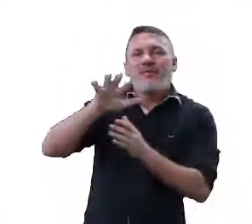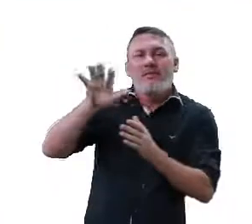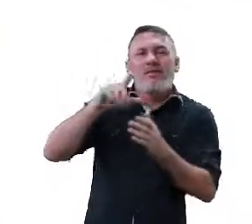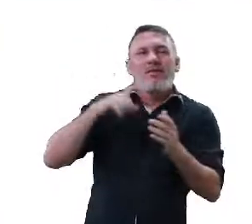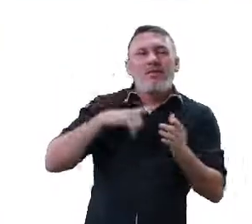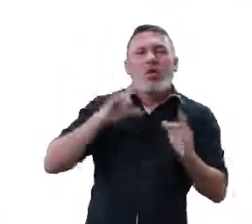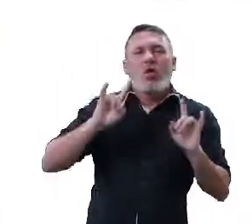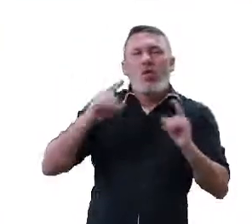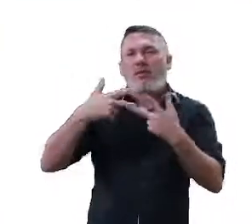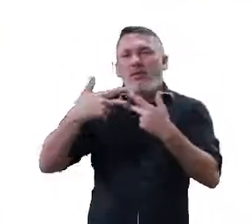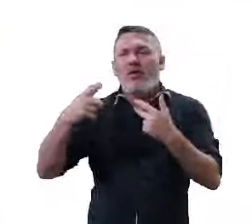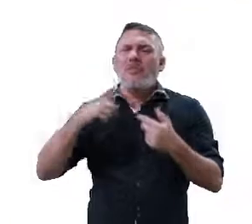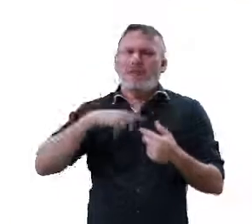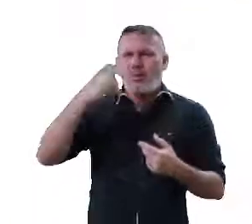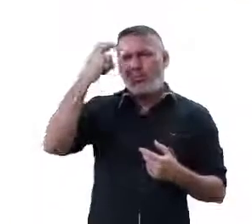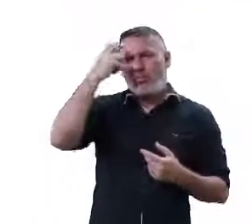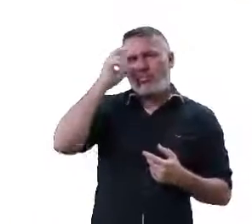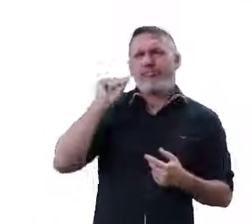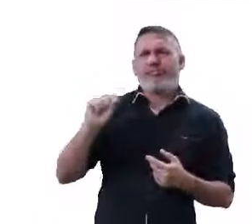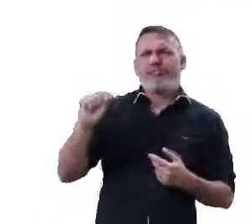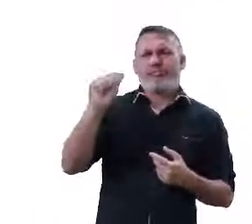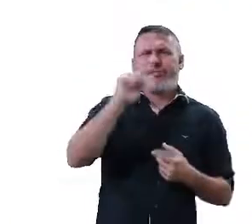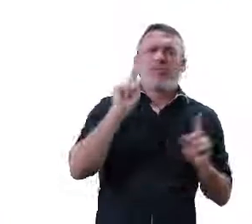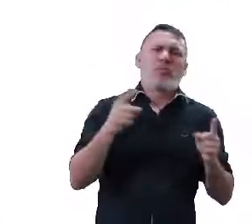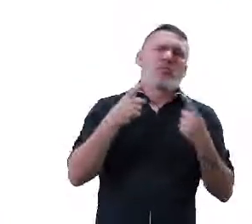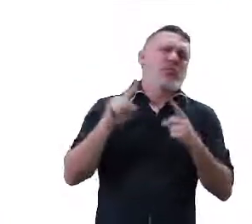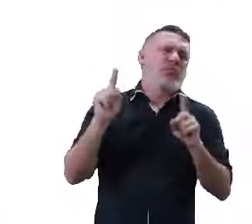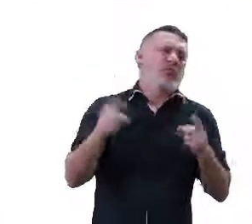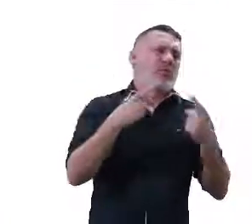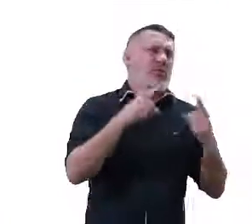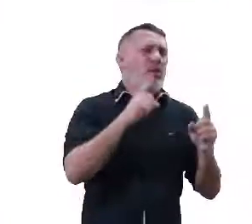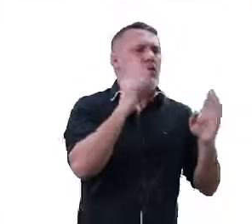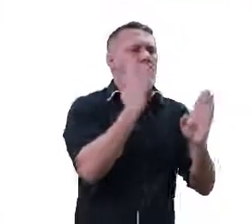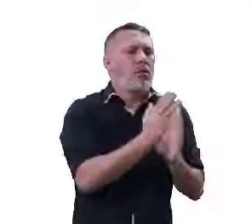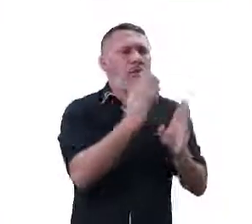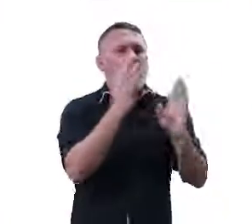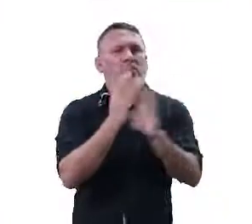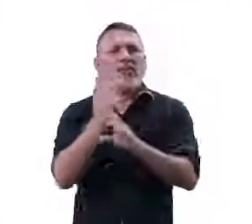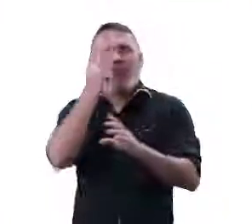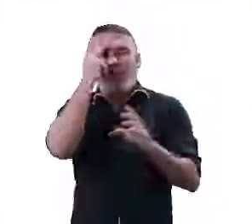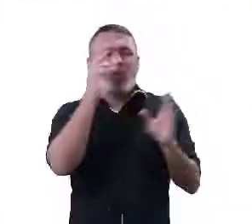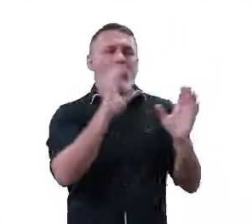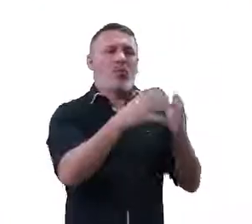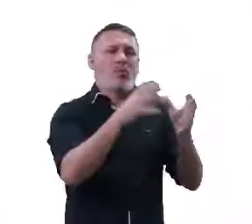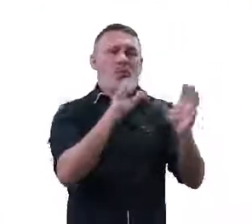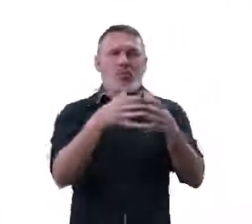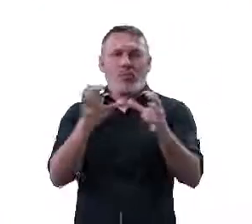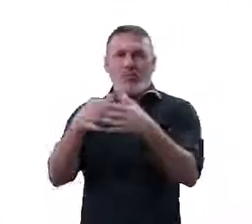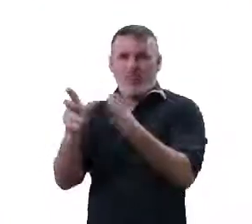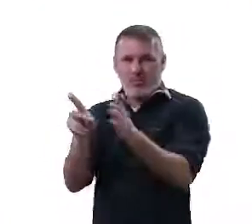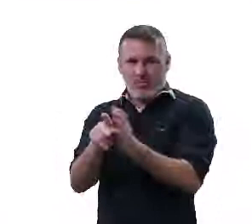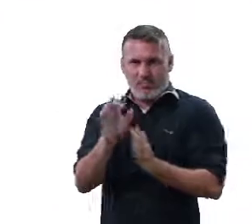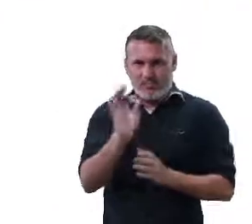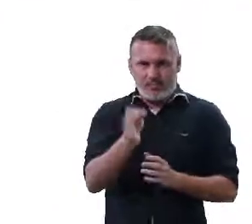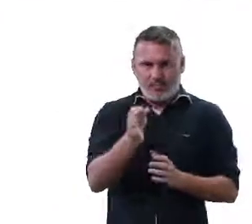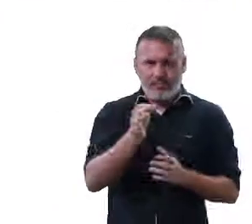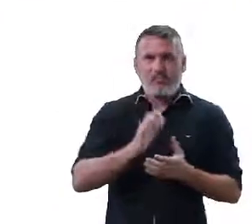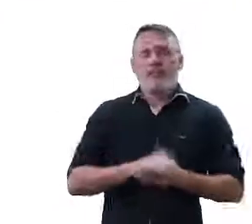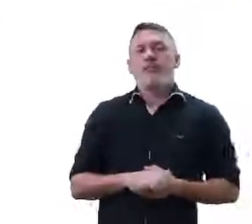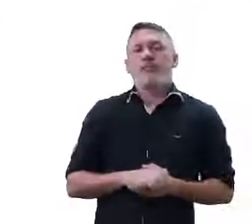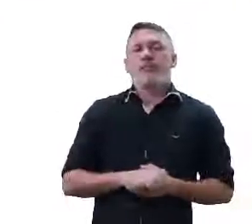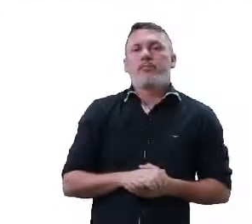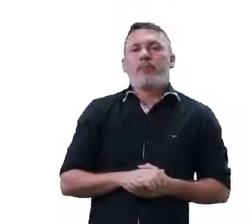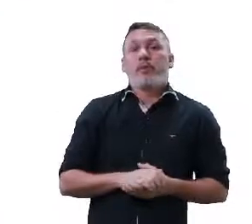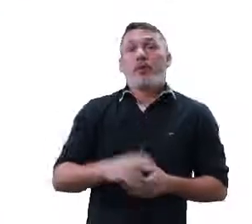várias manifestações culturais, né? Coisas que identificam os indivíduos uns aos outros, né? Então a